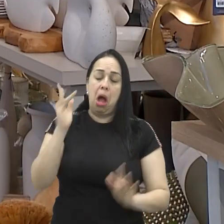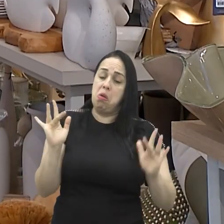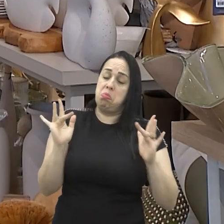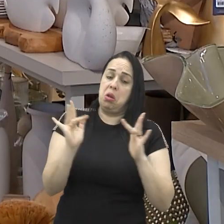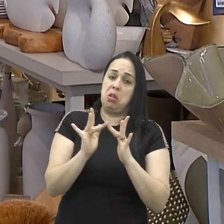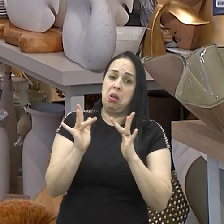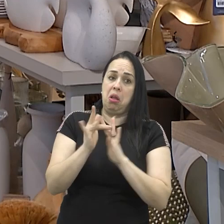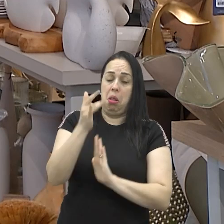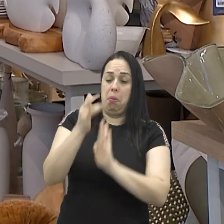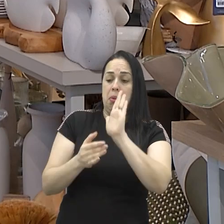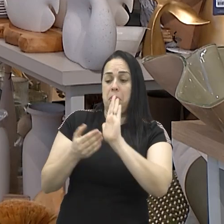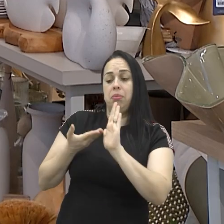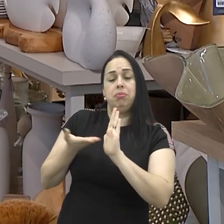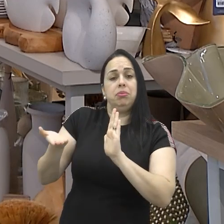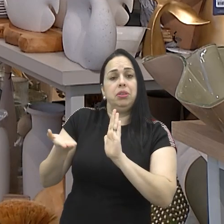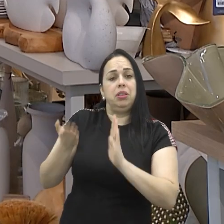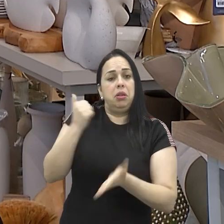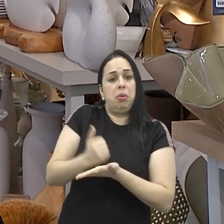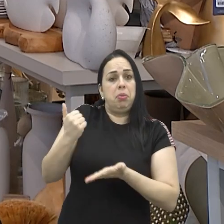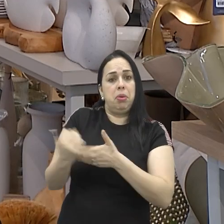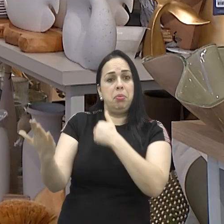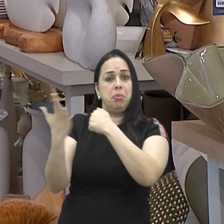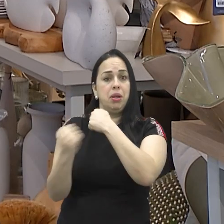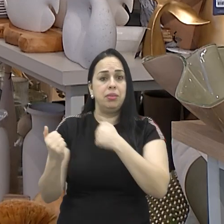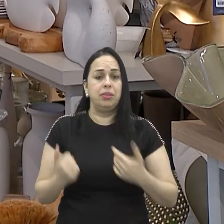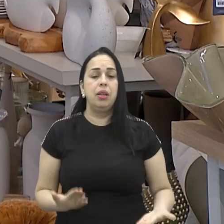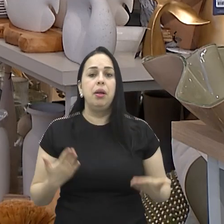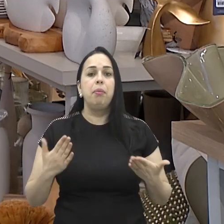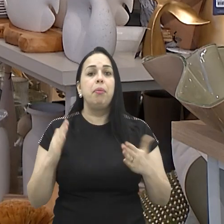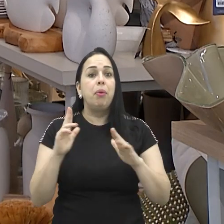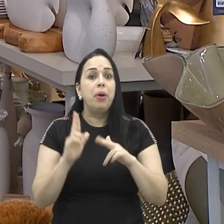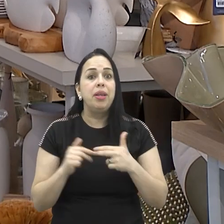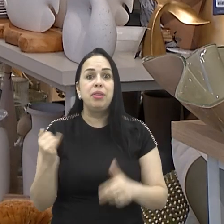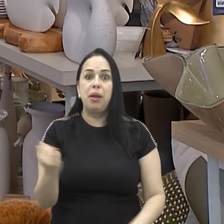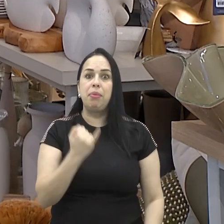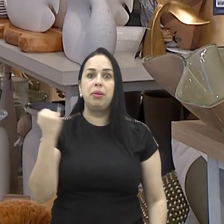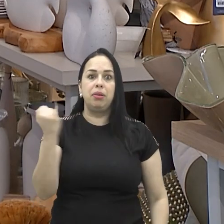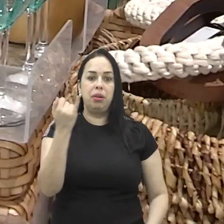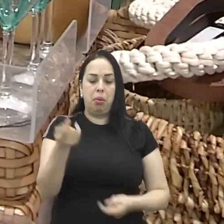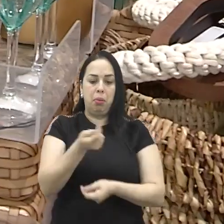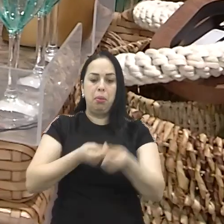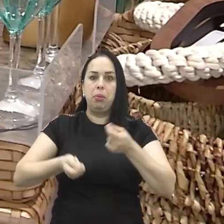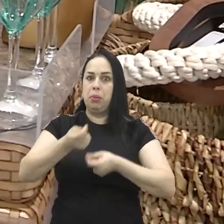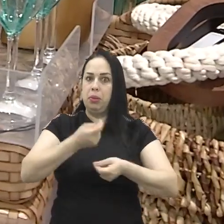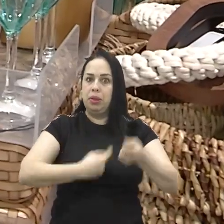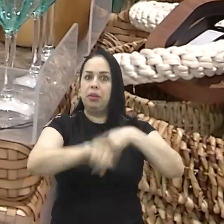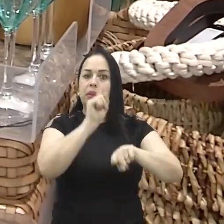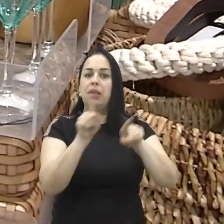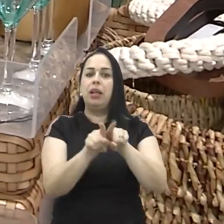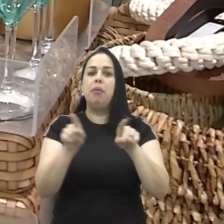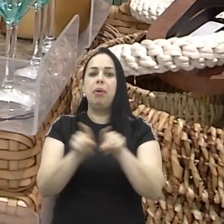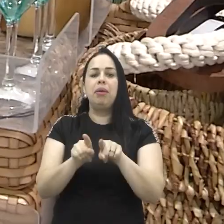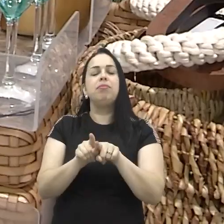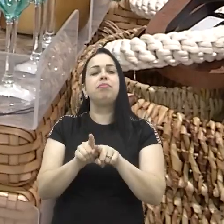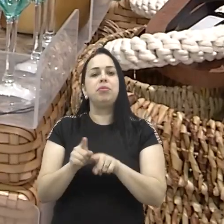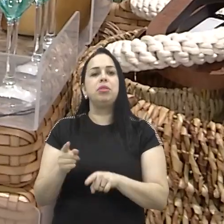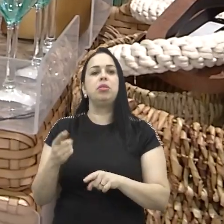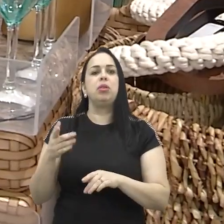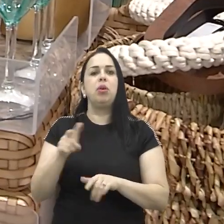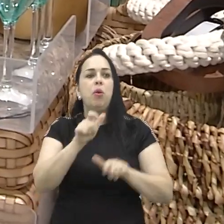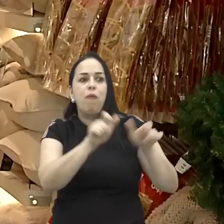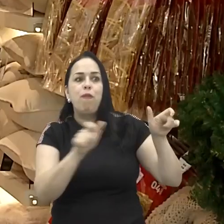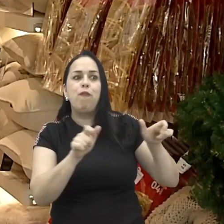em contato com eles, mandei um currículo e fui contratada. Então, eu estou desde o comecinho aí. E tão importante quanto a